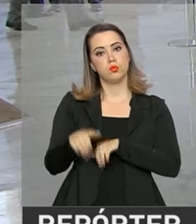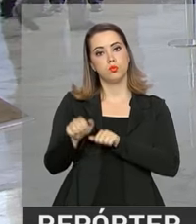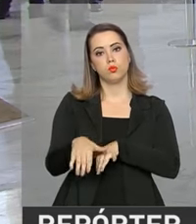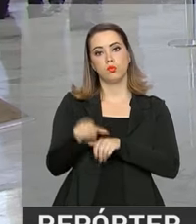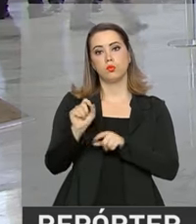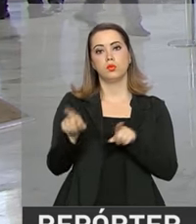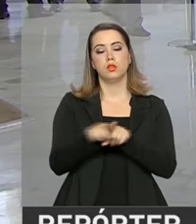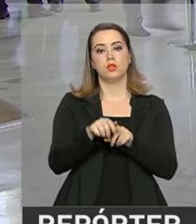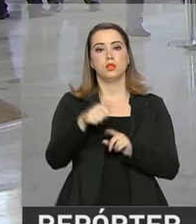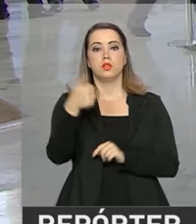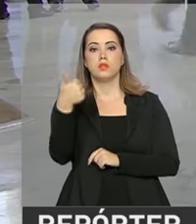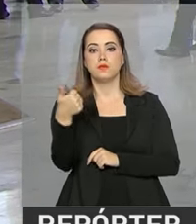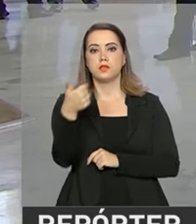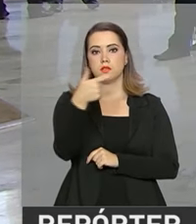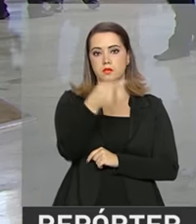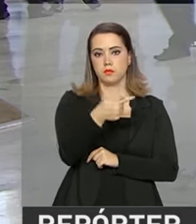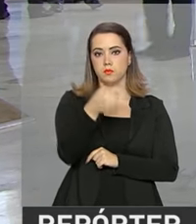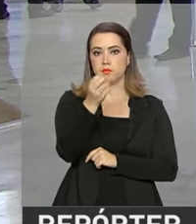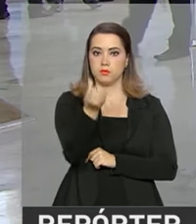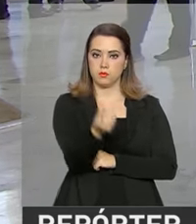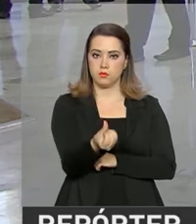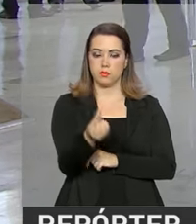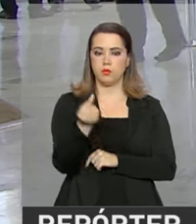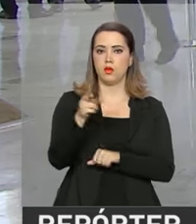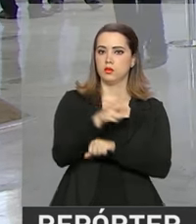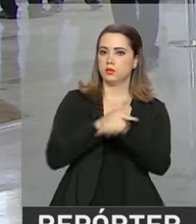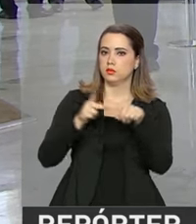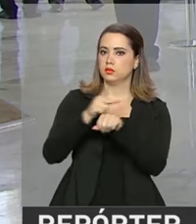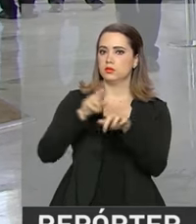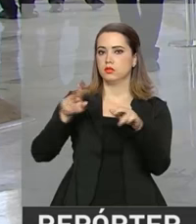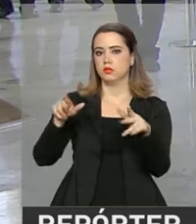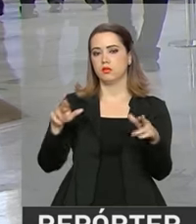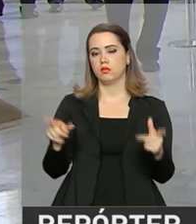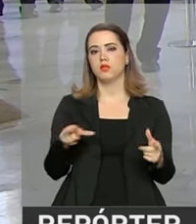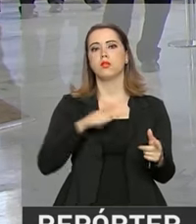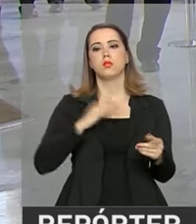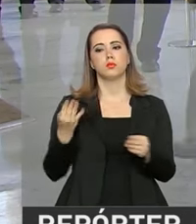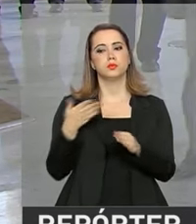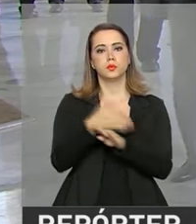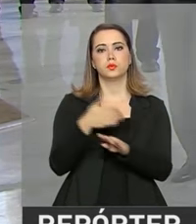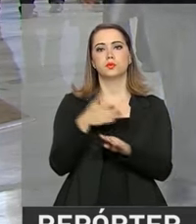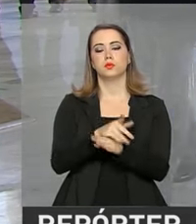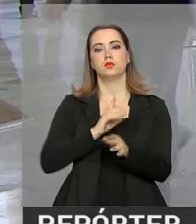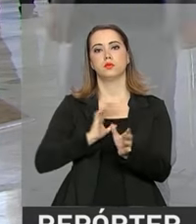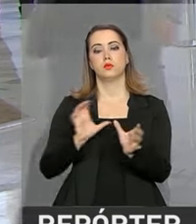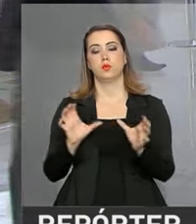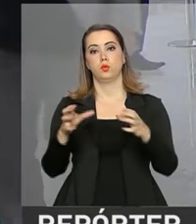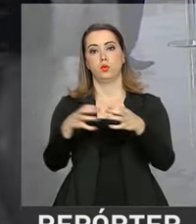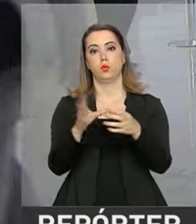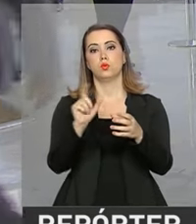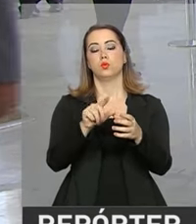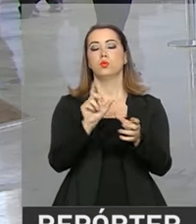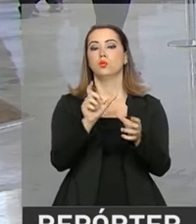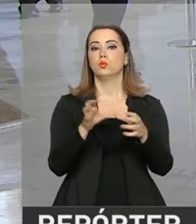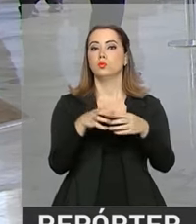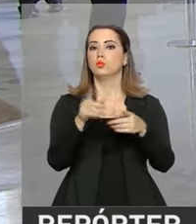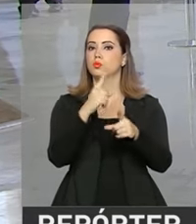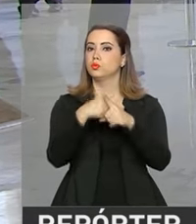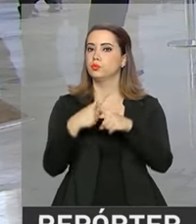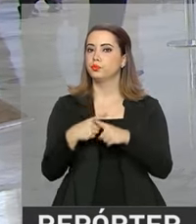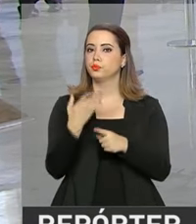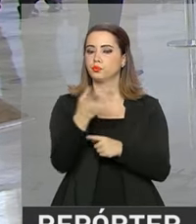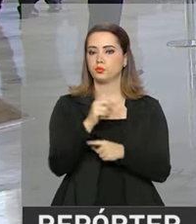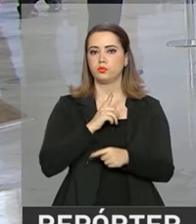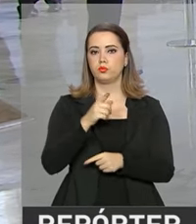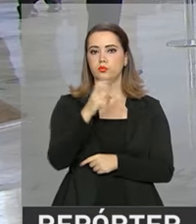176 países enviaram atletas para os Jogos. O Brasil tem uma delegação de 279 atletas. São